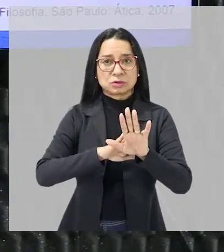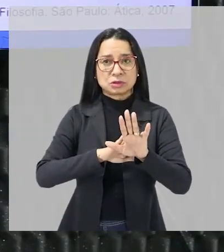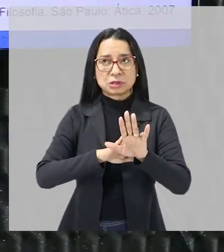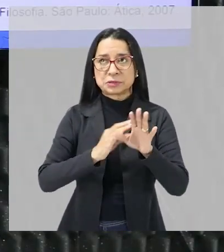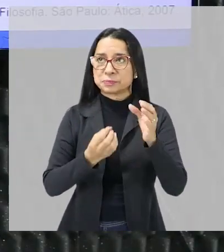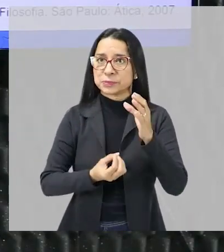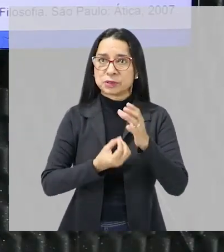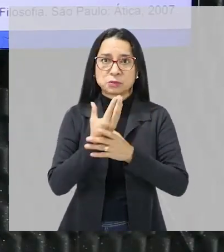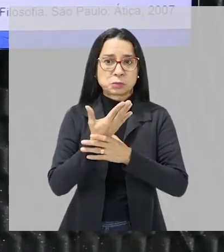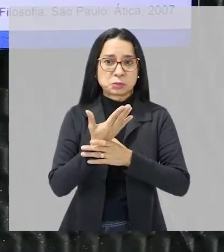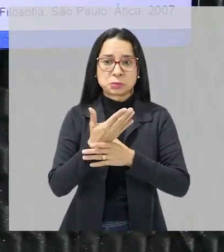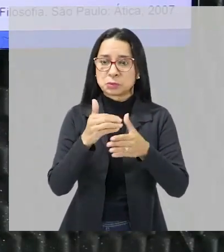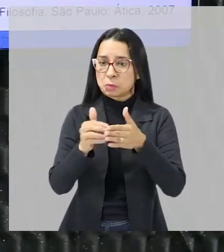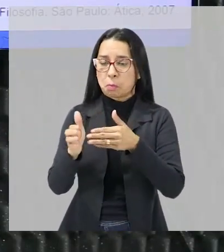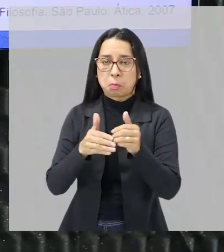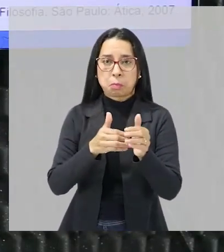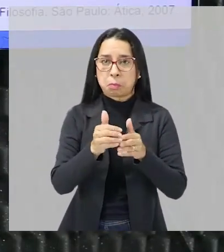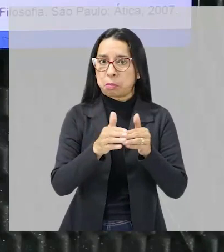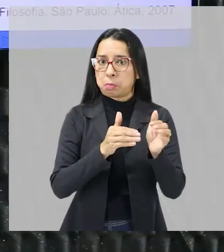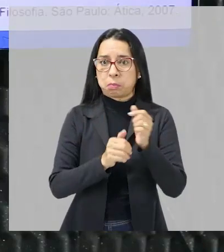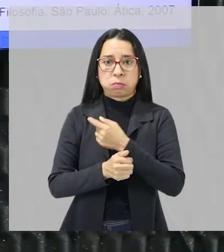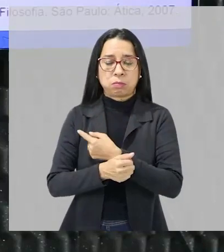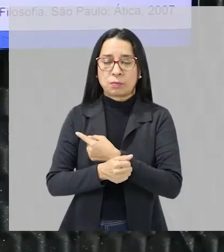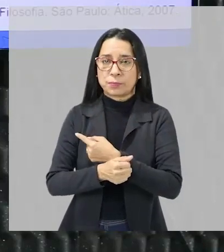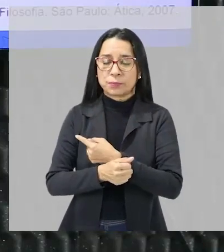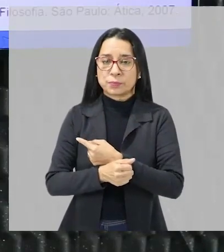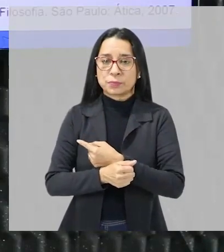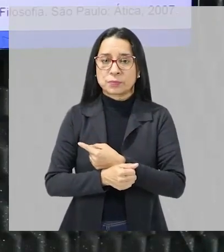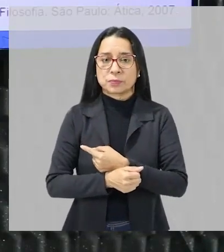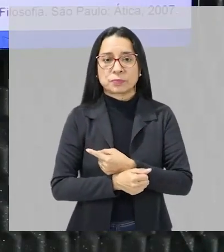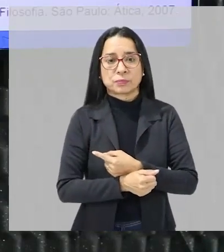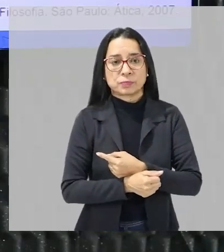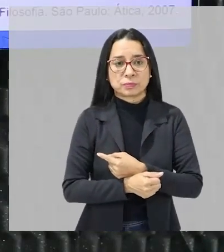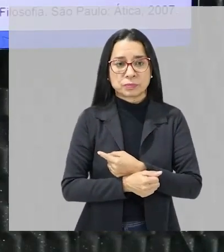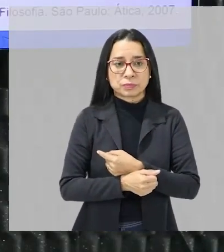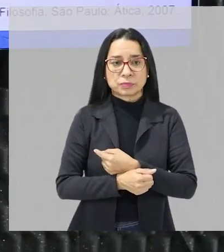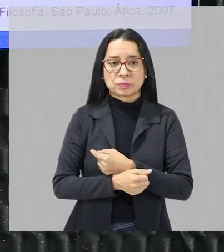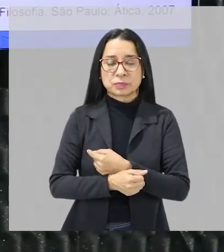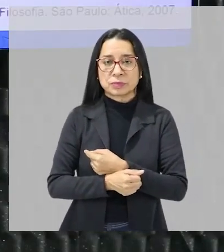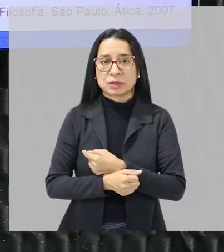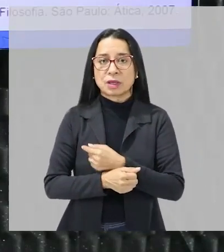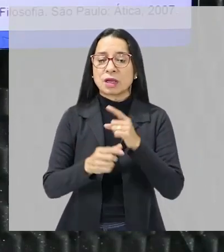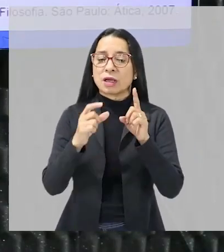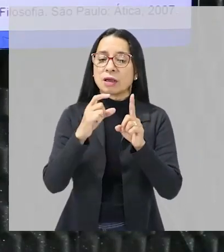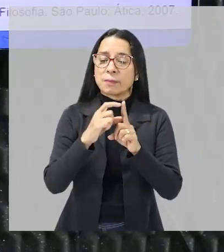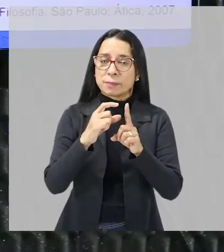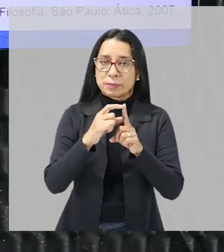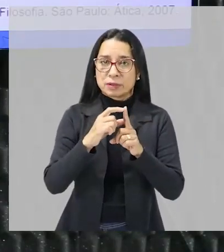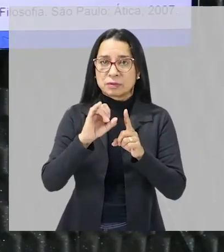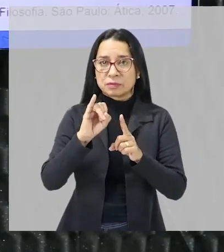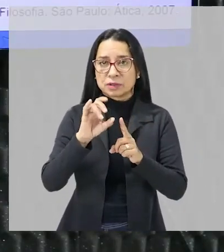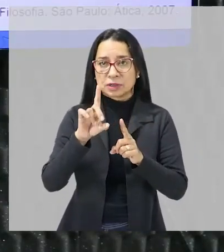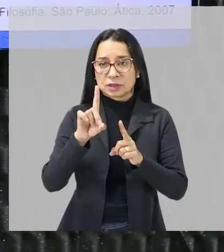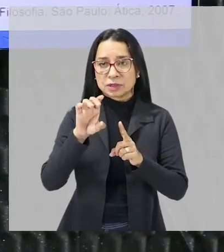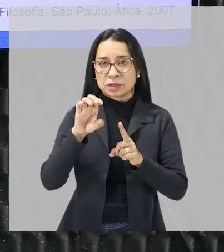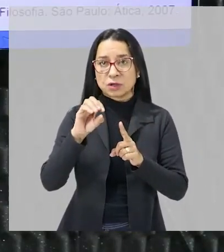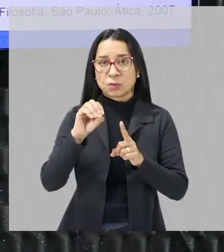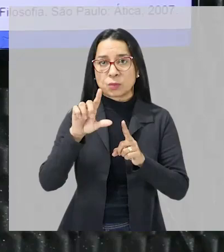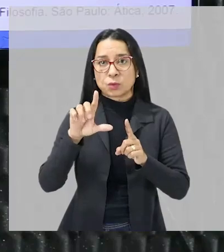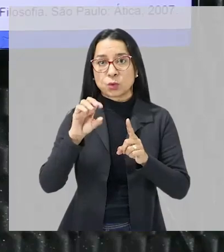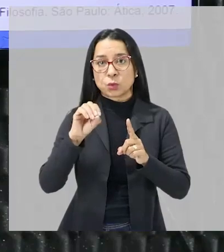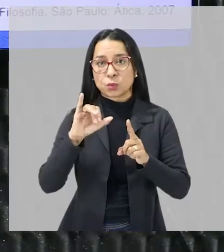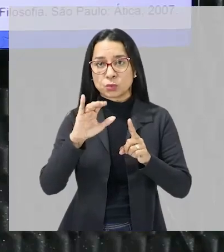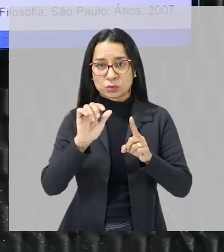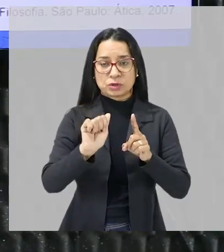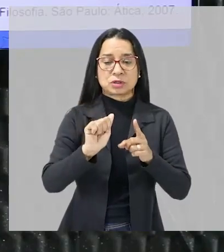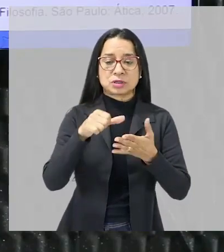aleatória, ou do nada, como está dizendo o texto. E você já deixa ideologia destacado para saber que é o tema da questão. Então ele está logo te